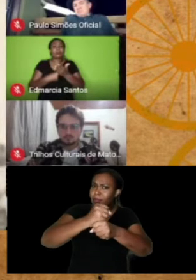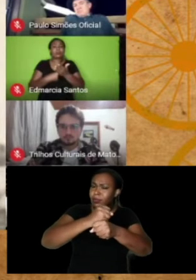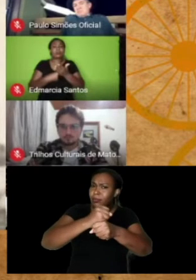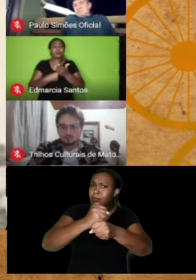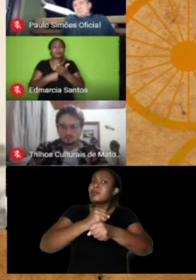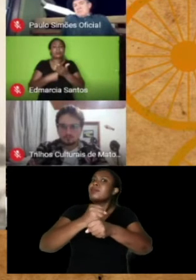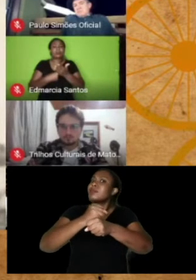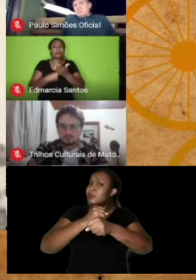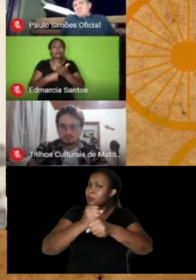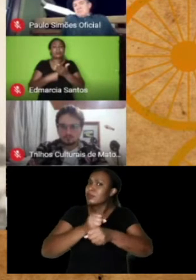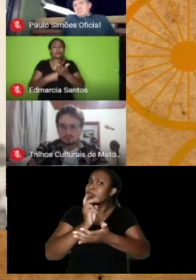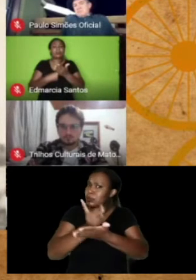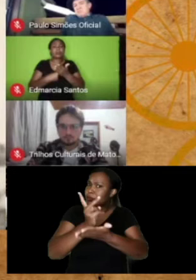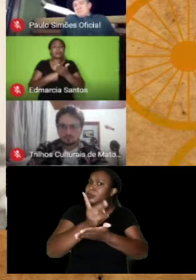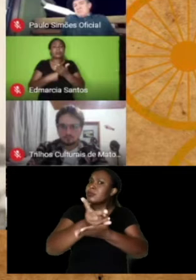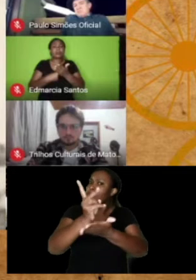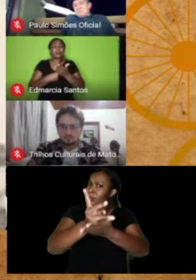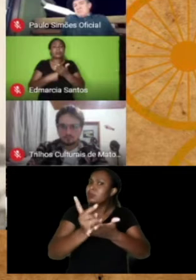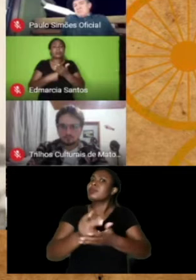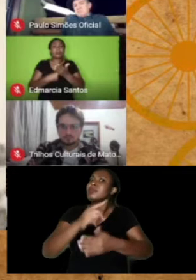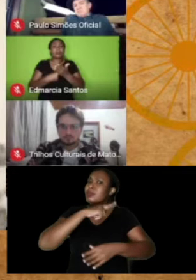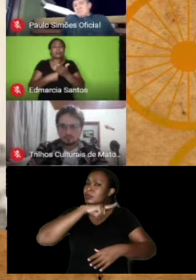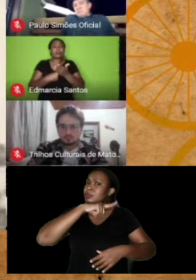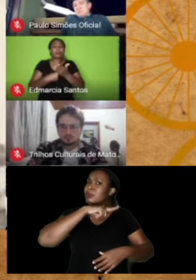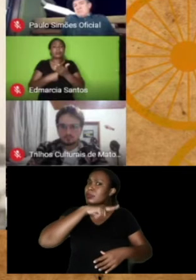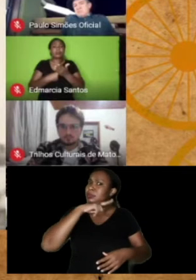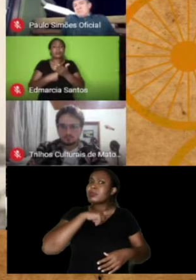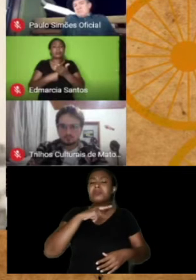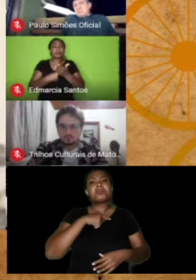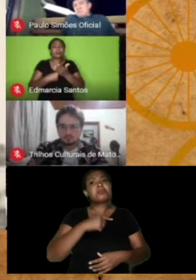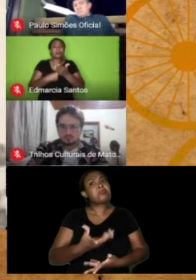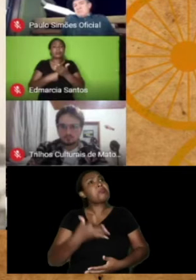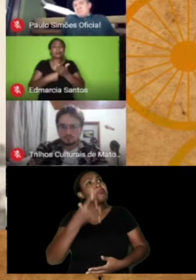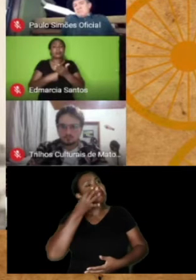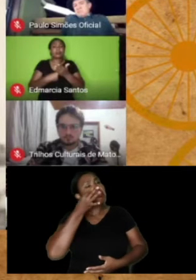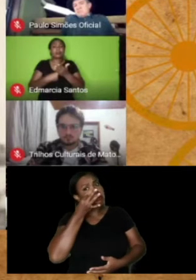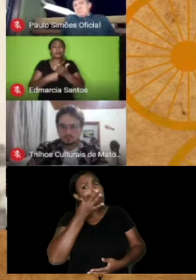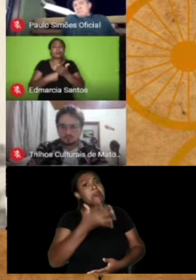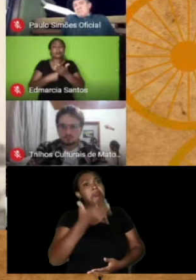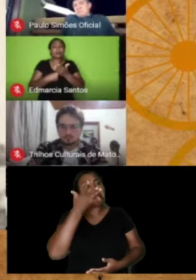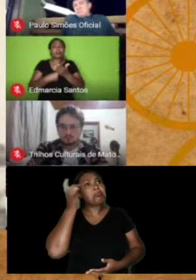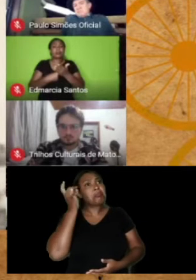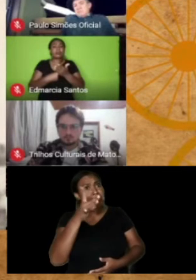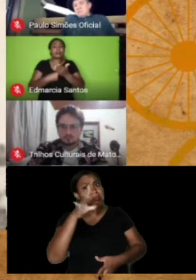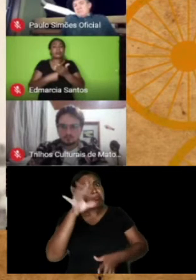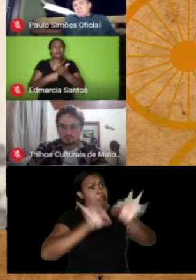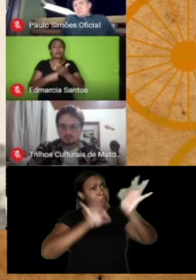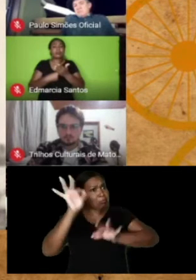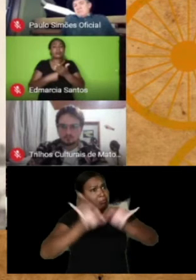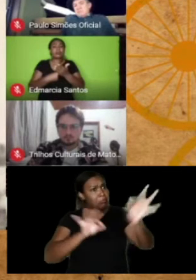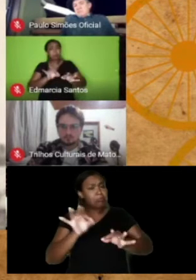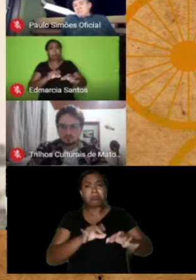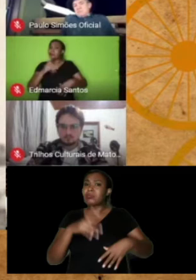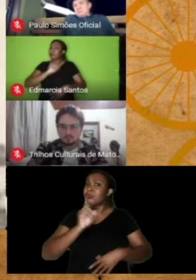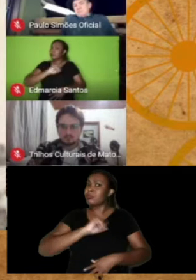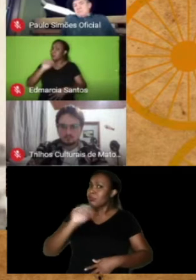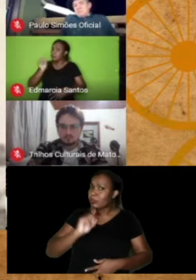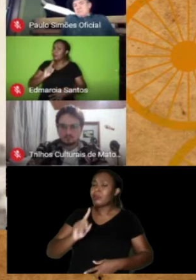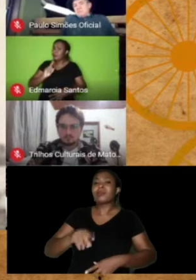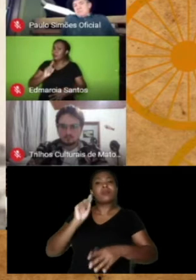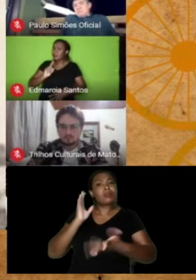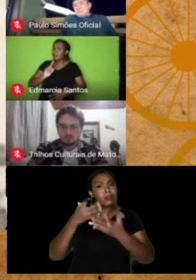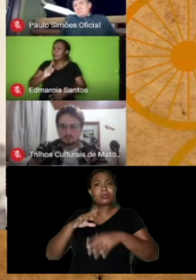funcionando, né? E ela está intacta lá, e de repente você fala, olha, mas vocês restauraram a estação? Não, ela é assim. A gente faz manutenção e